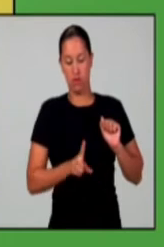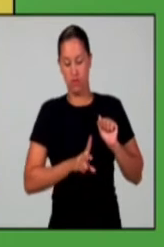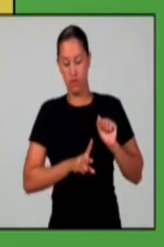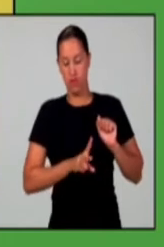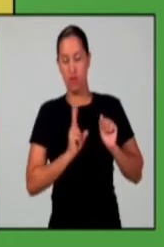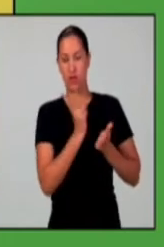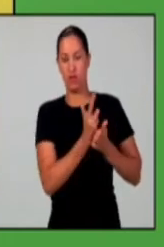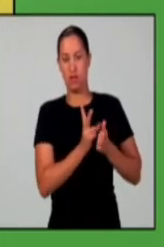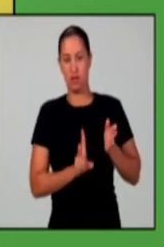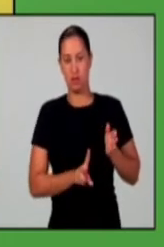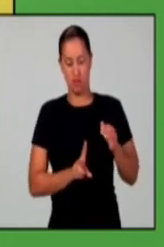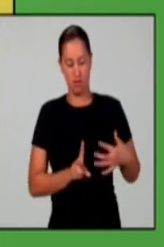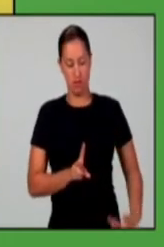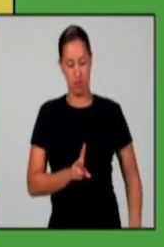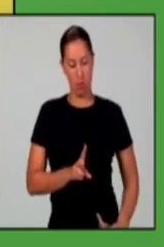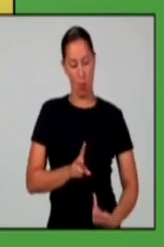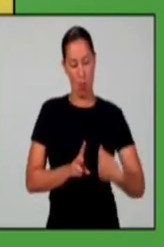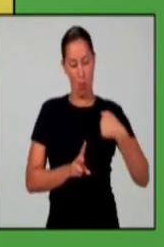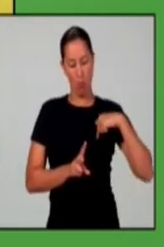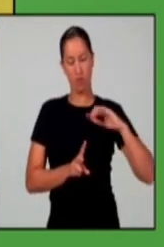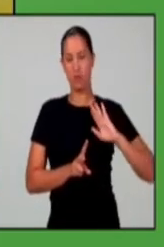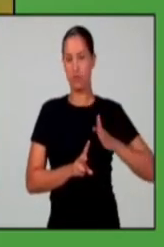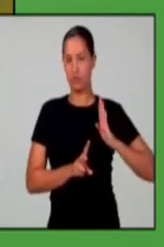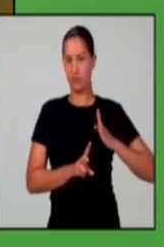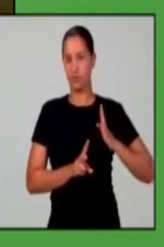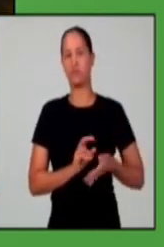veias sempre levam sangue dos órgãos para o